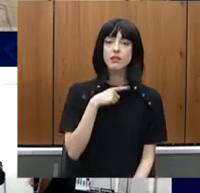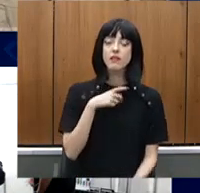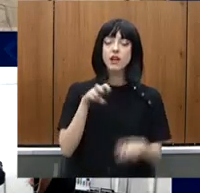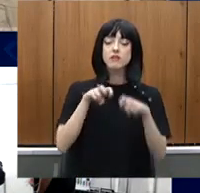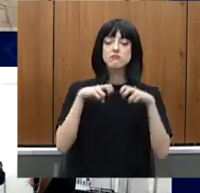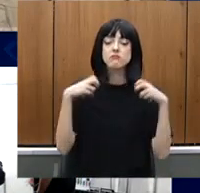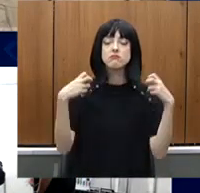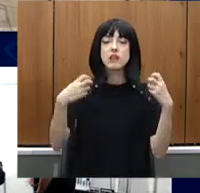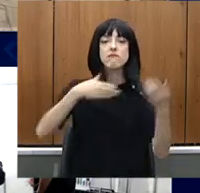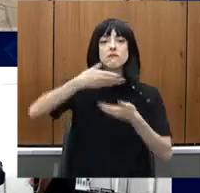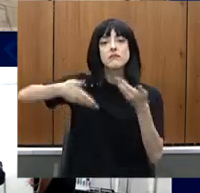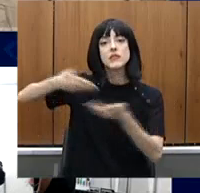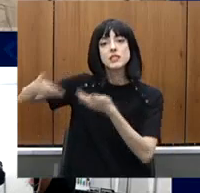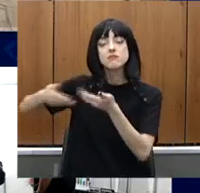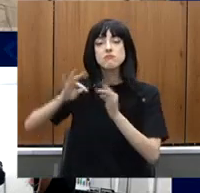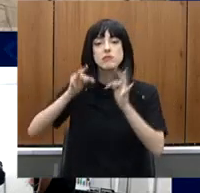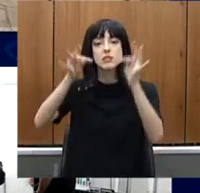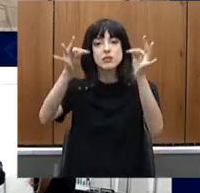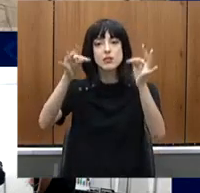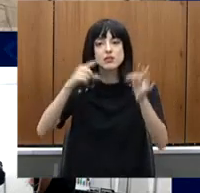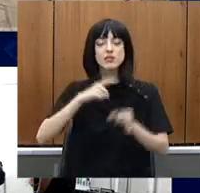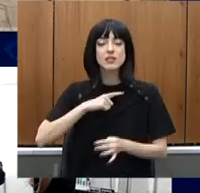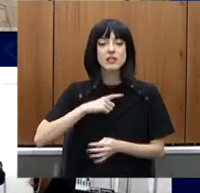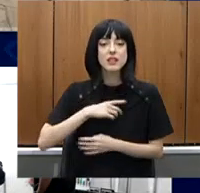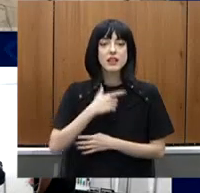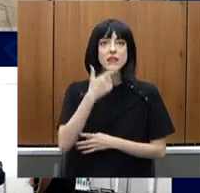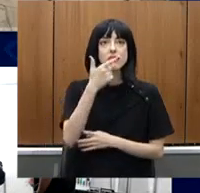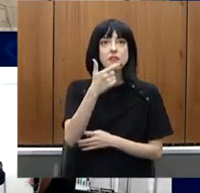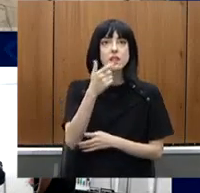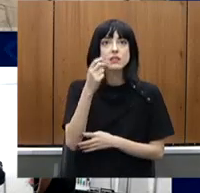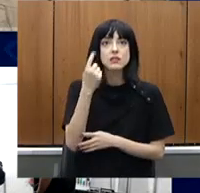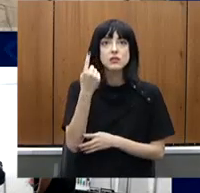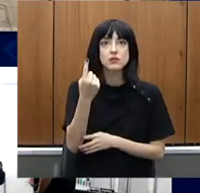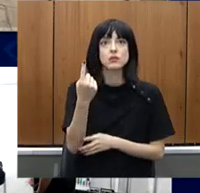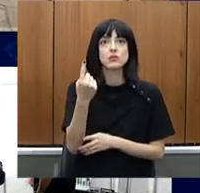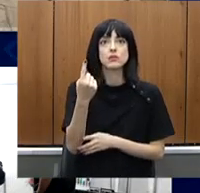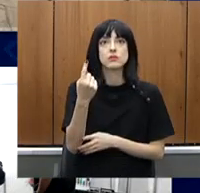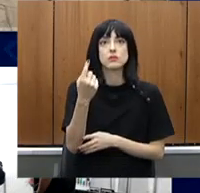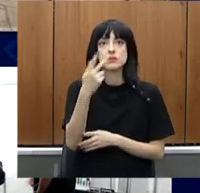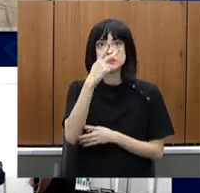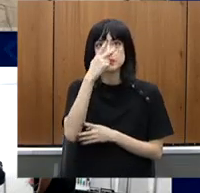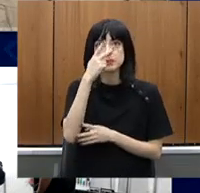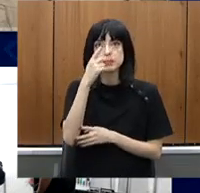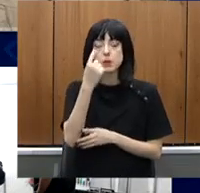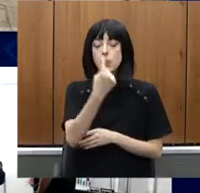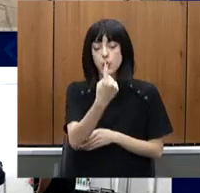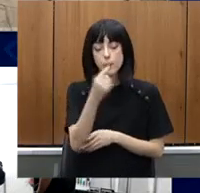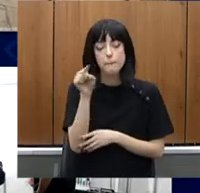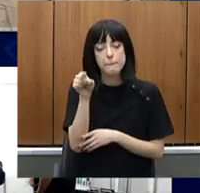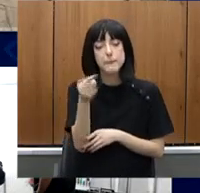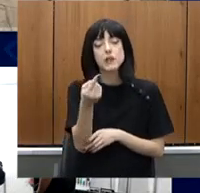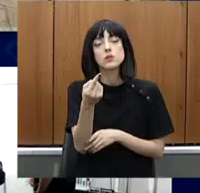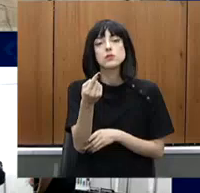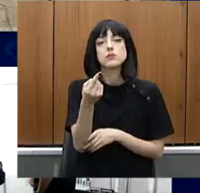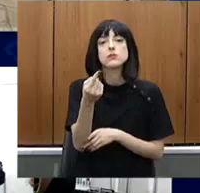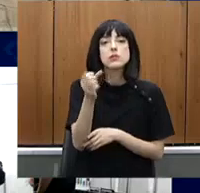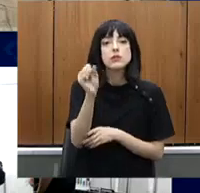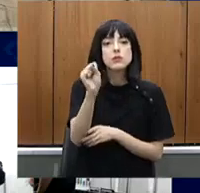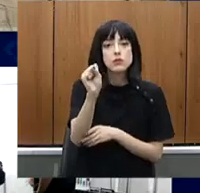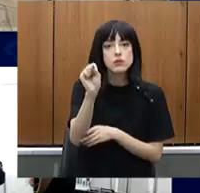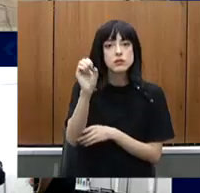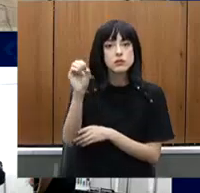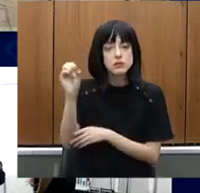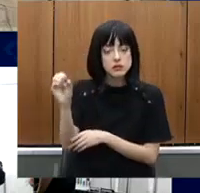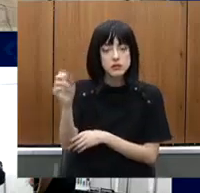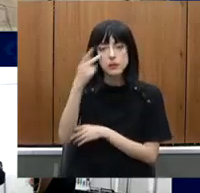dos 21 Estados da Federação mais de 40 expositores Fizemos lá na lá na lá na academia não é